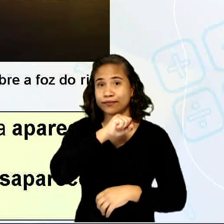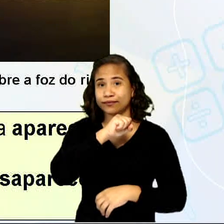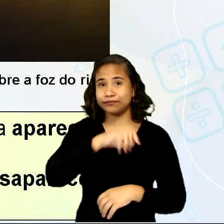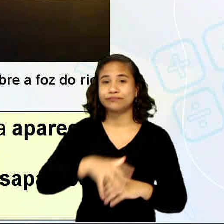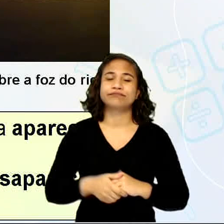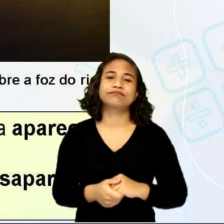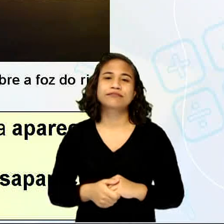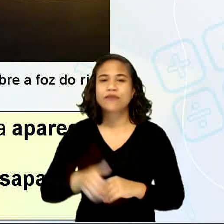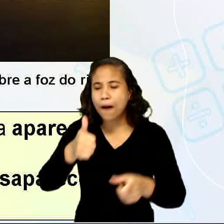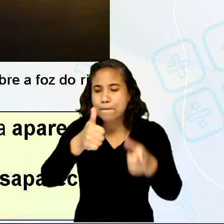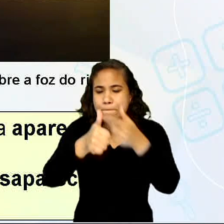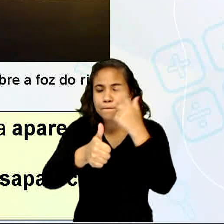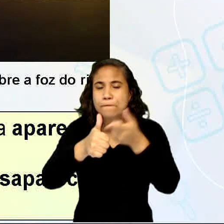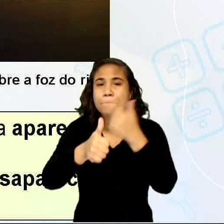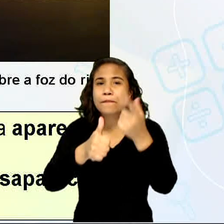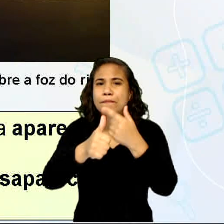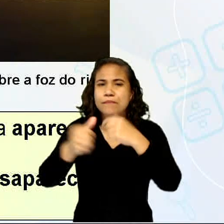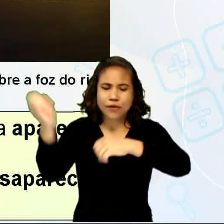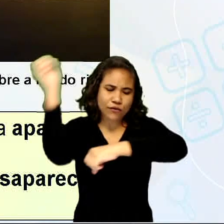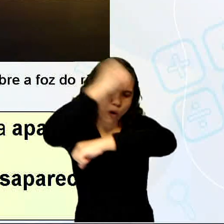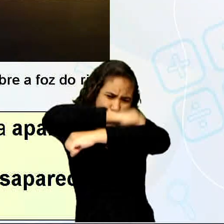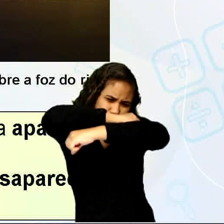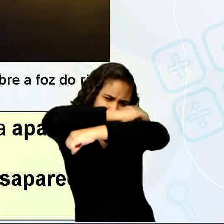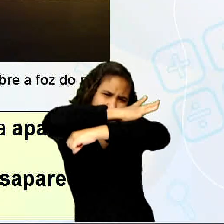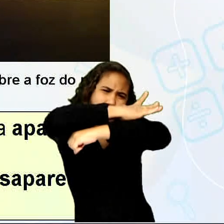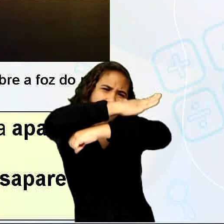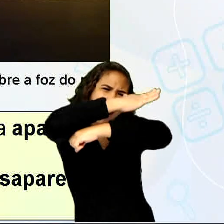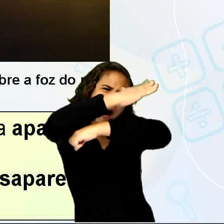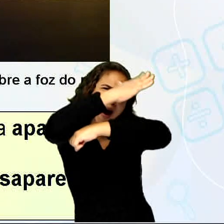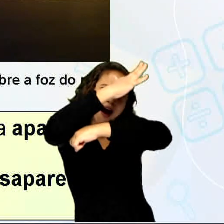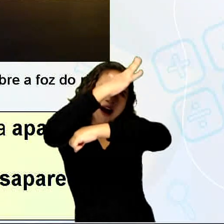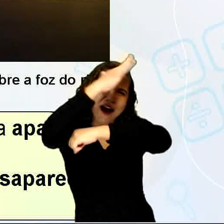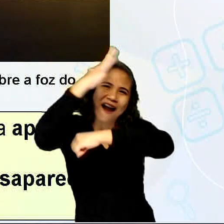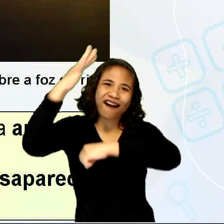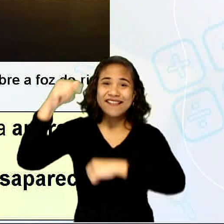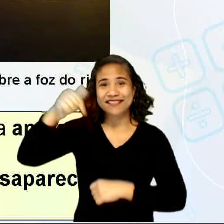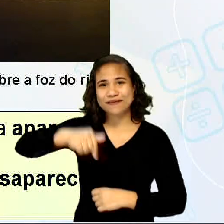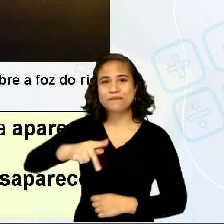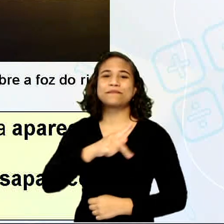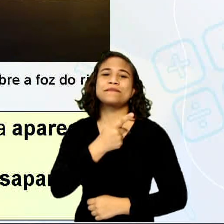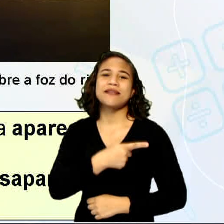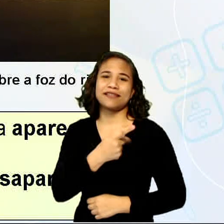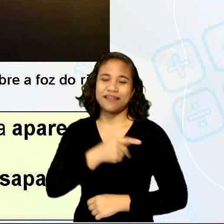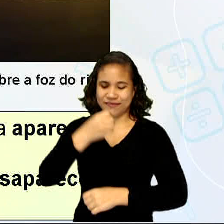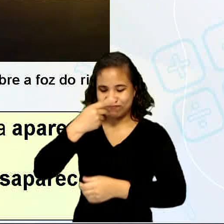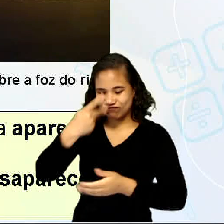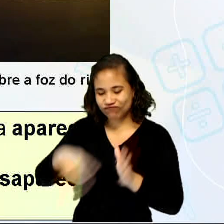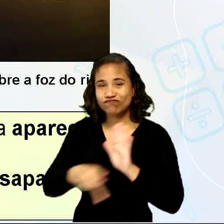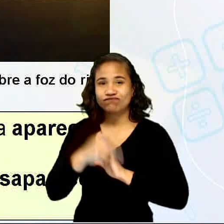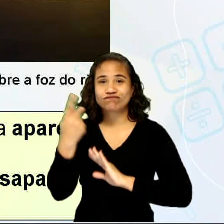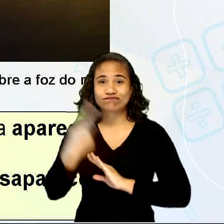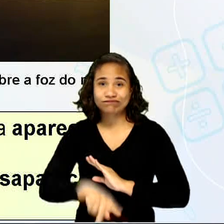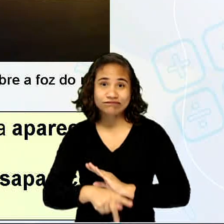observarmos. A primeira imagem é o nascer do Sol em Piedade. Já a